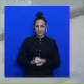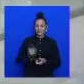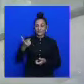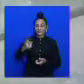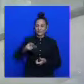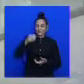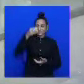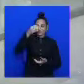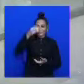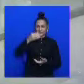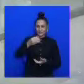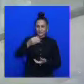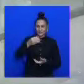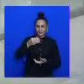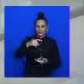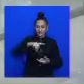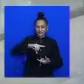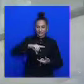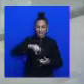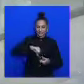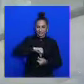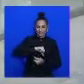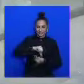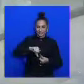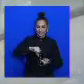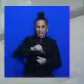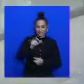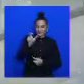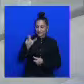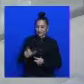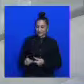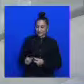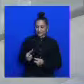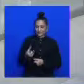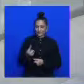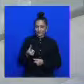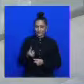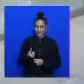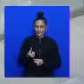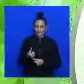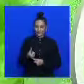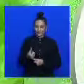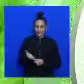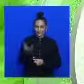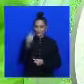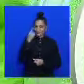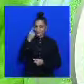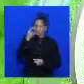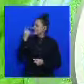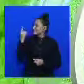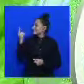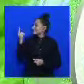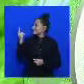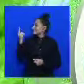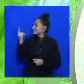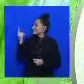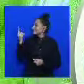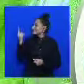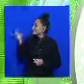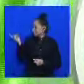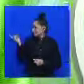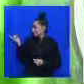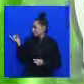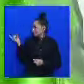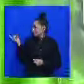Bola que retorna para o suporte superior. E agora a indicação da coluna 6. Bola posicionada,